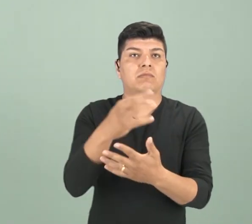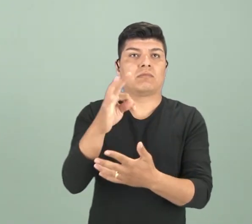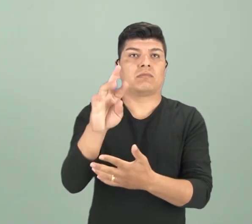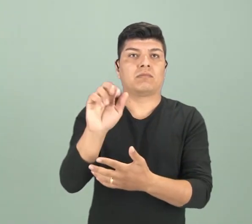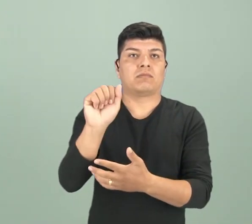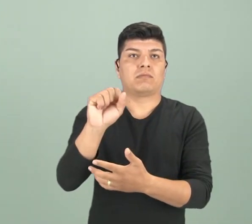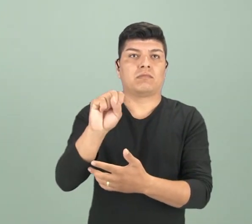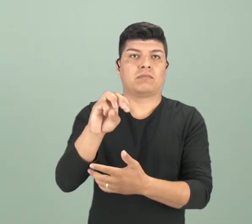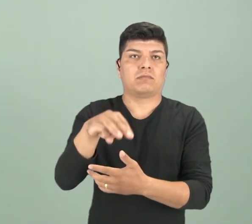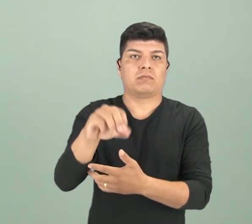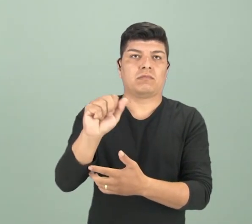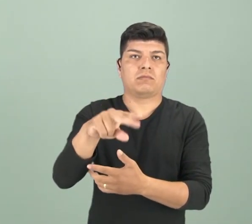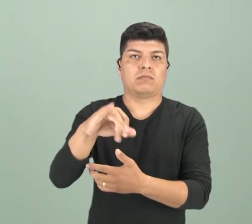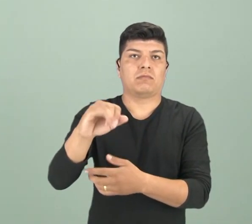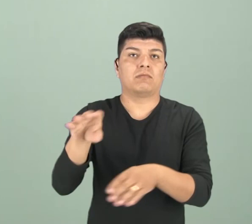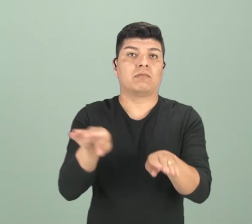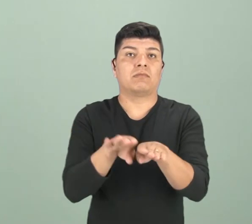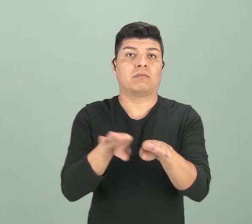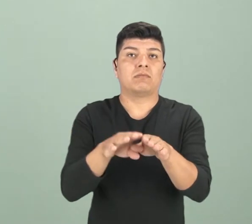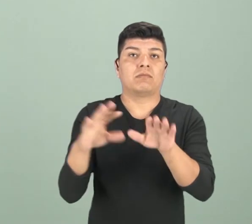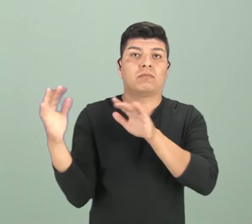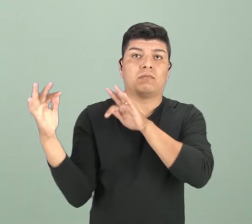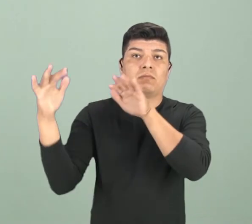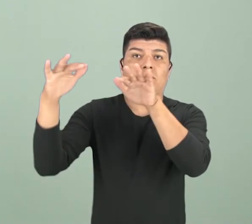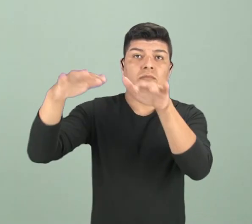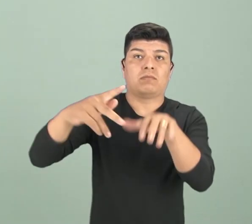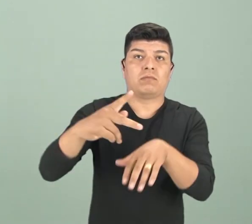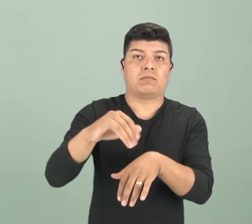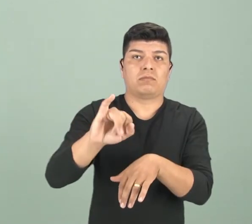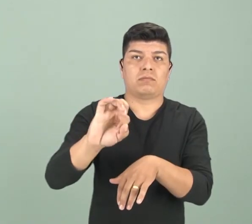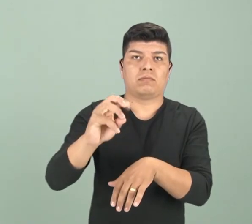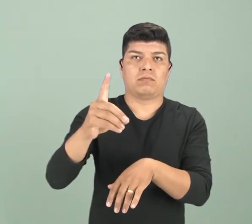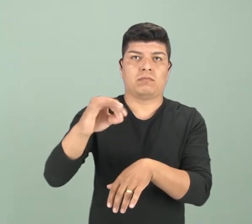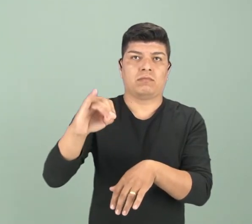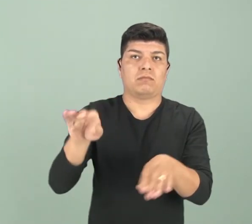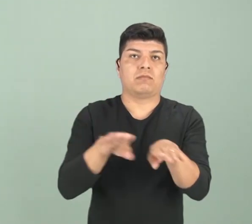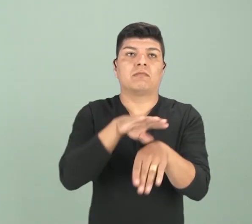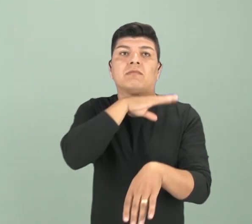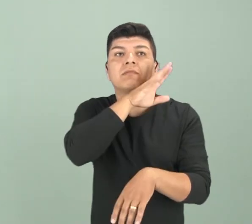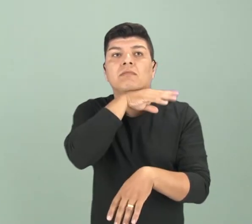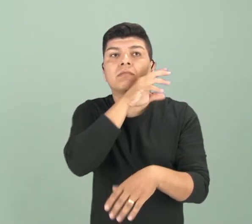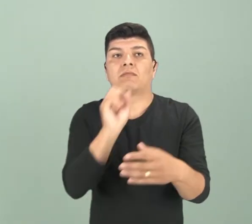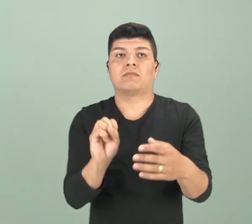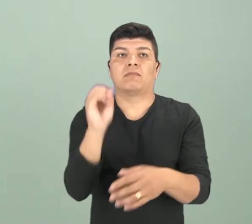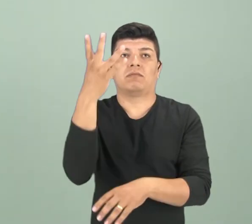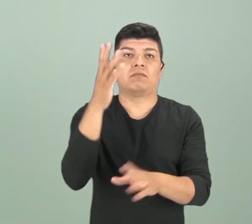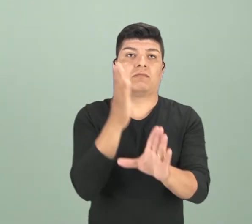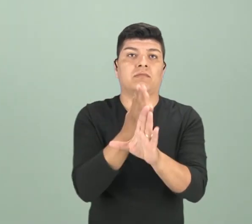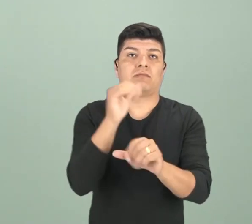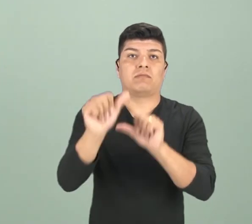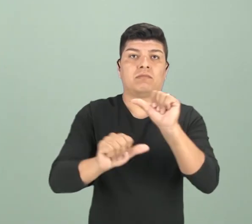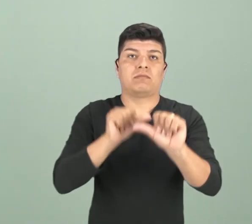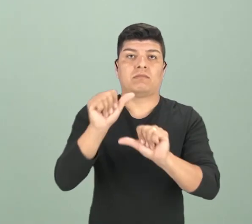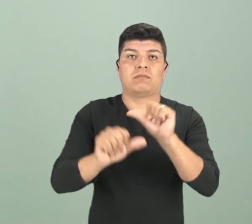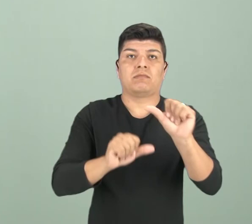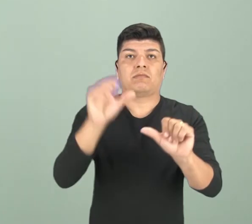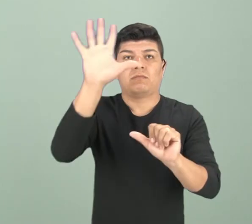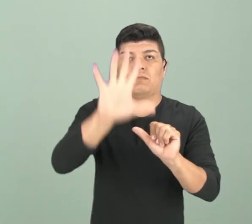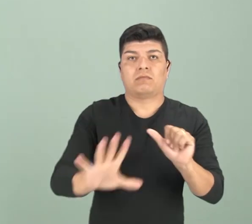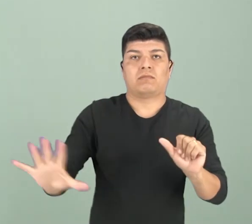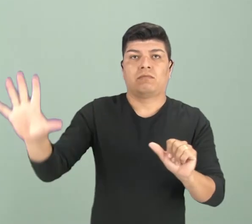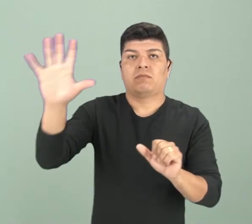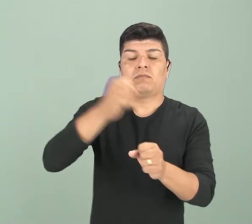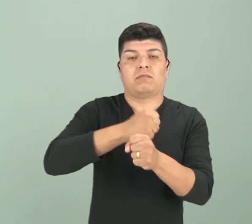falsa, porque a transumância diz respeito à migração periódica de animais e acontece em virtude da